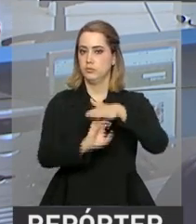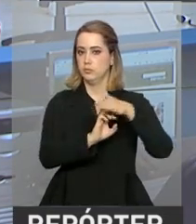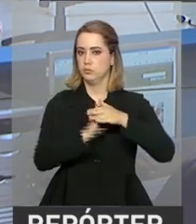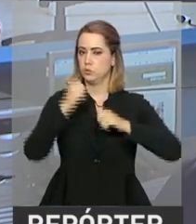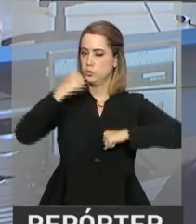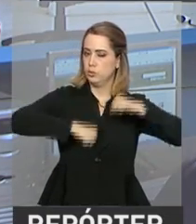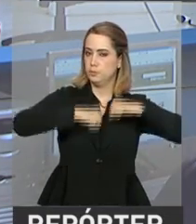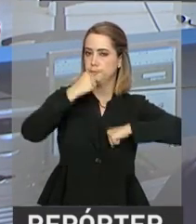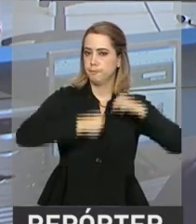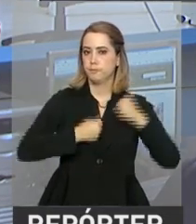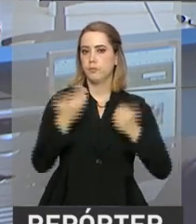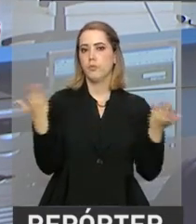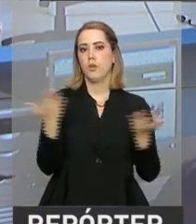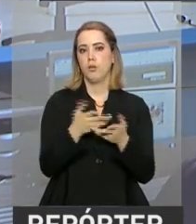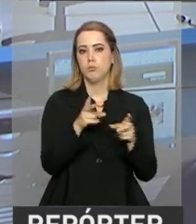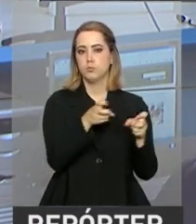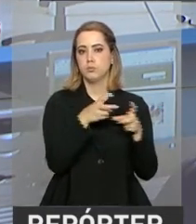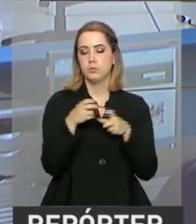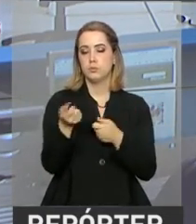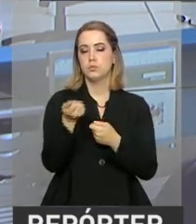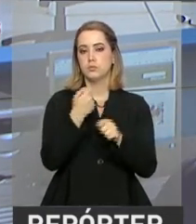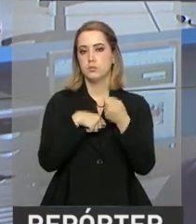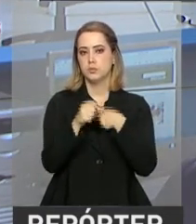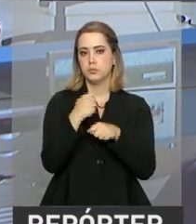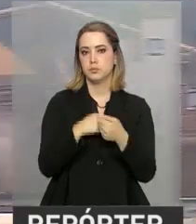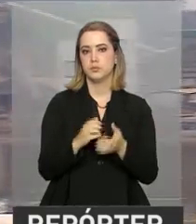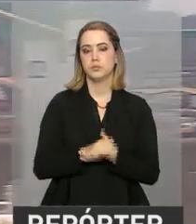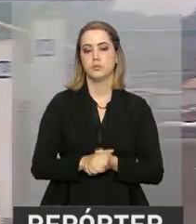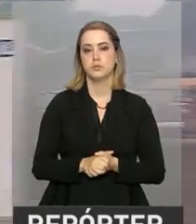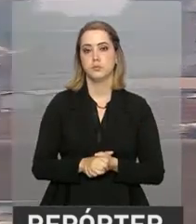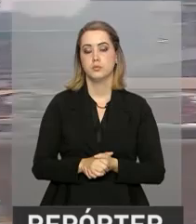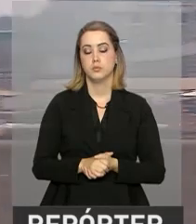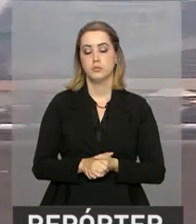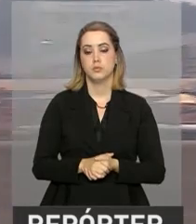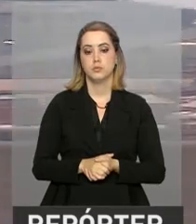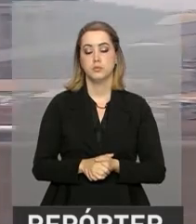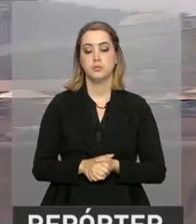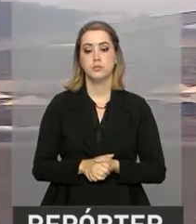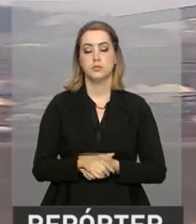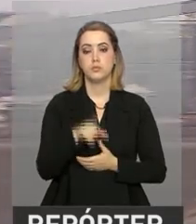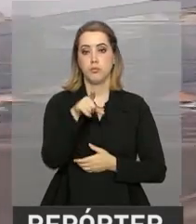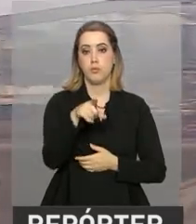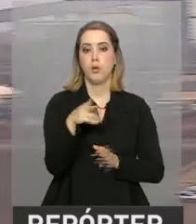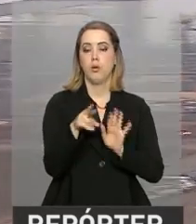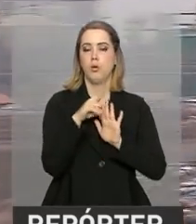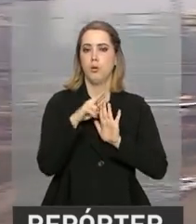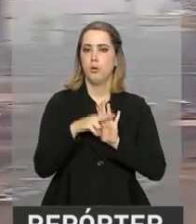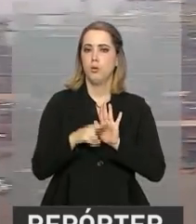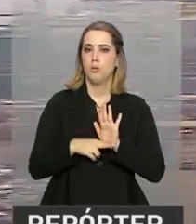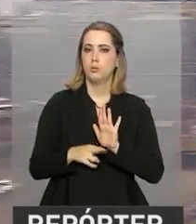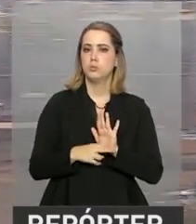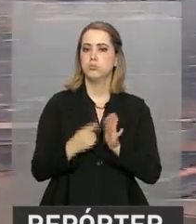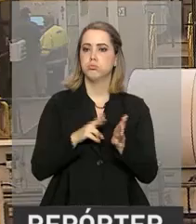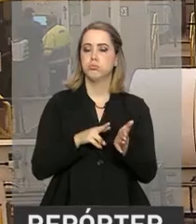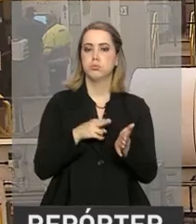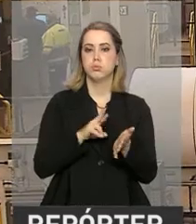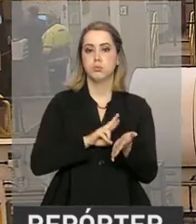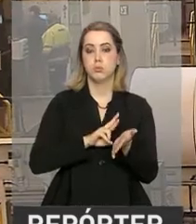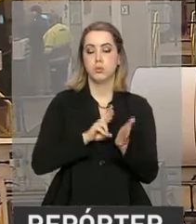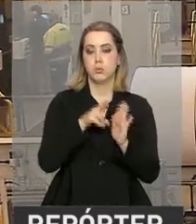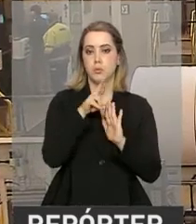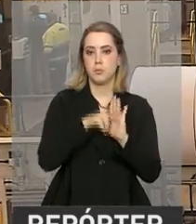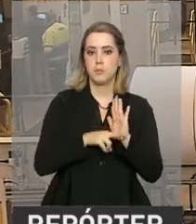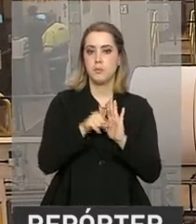que antecipa tendências de desempenho da economia de acordo com o relatório o índice de confiança do